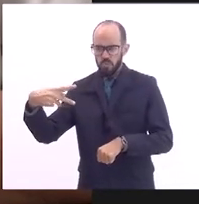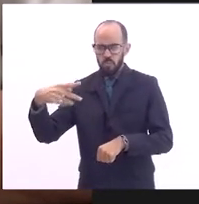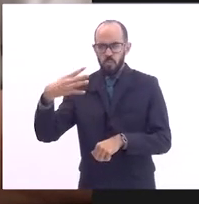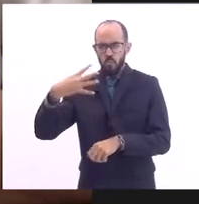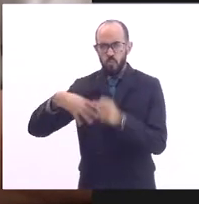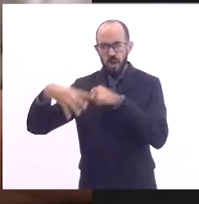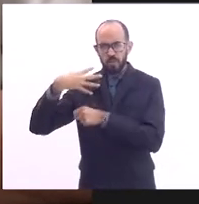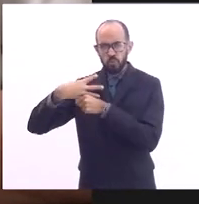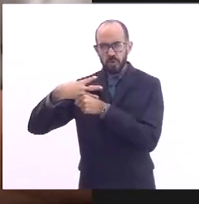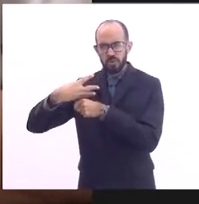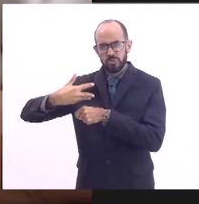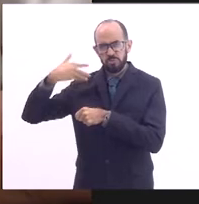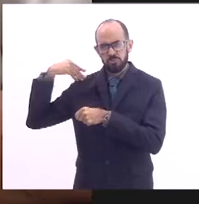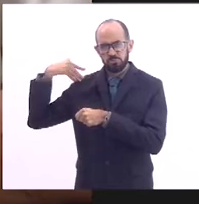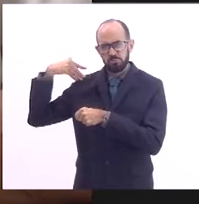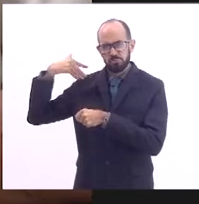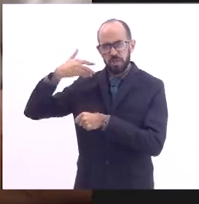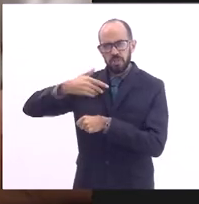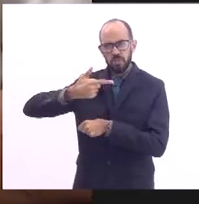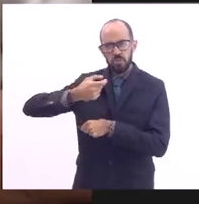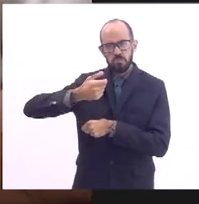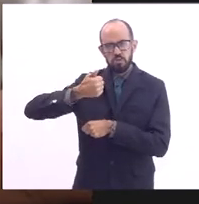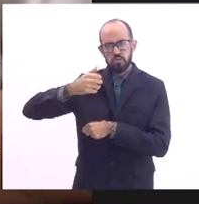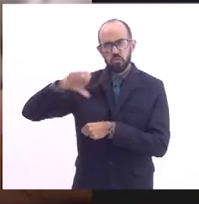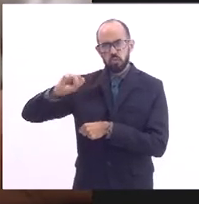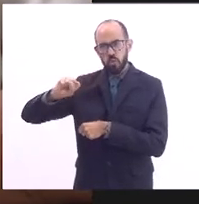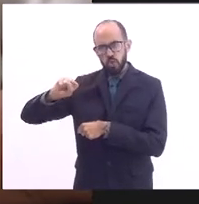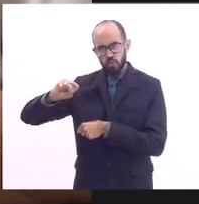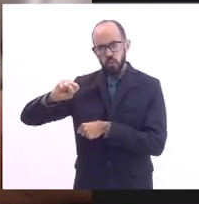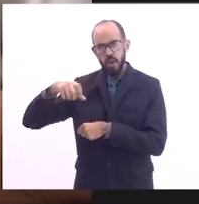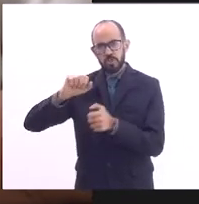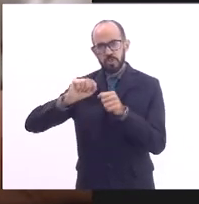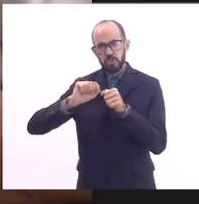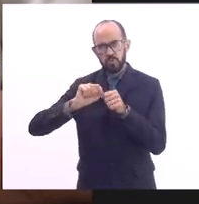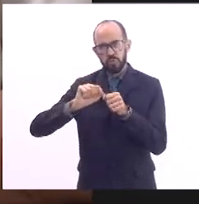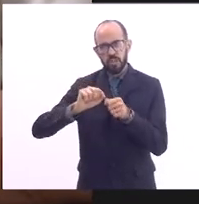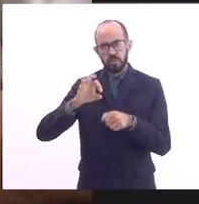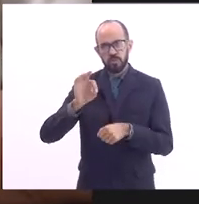atrás, 2018, nós fizemos um TAC.